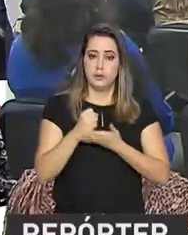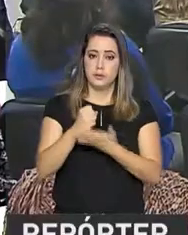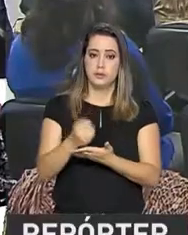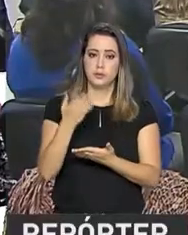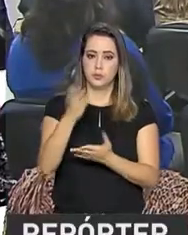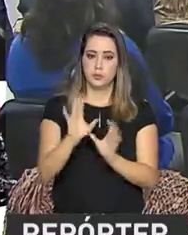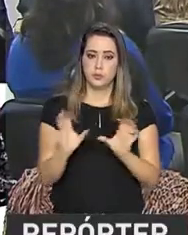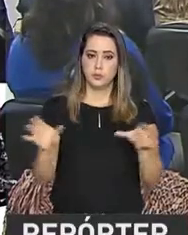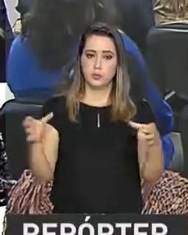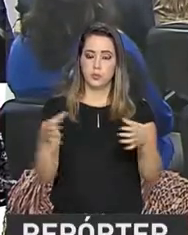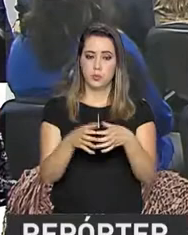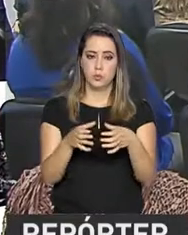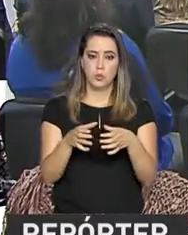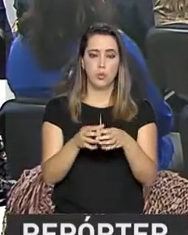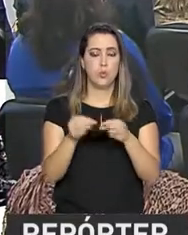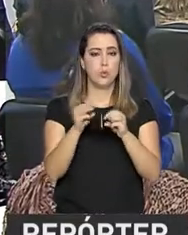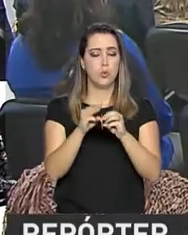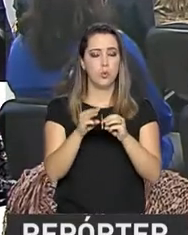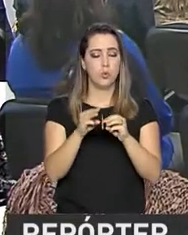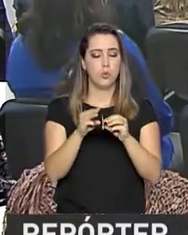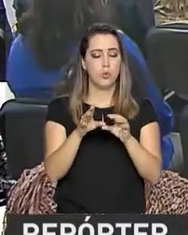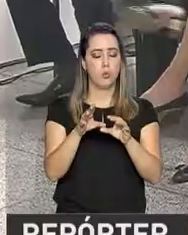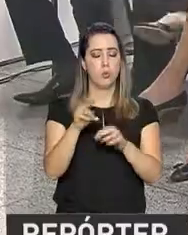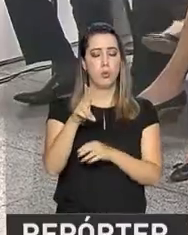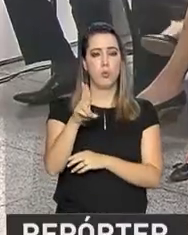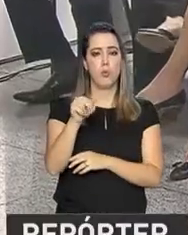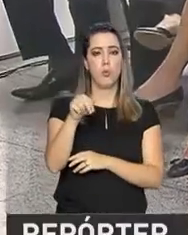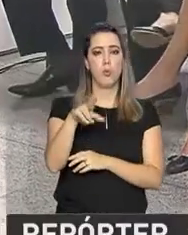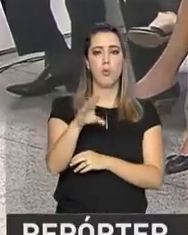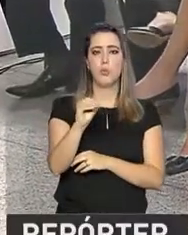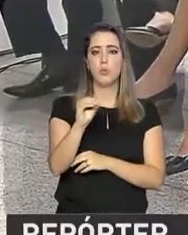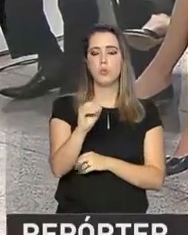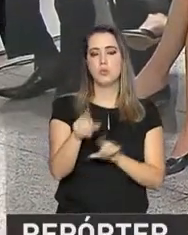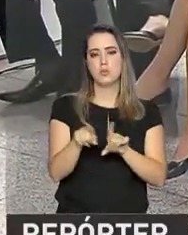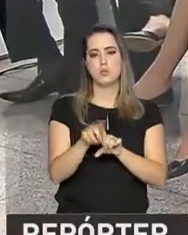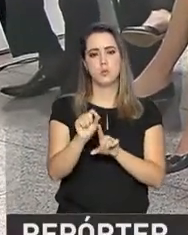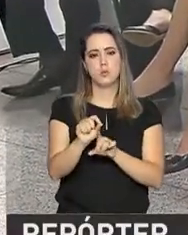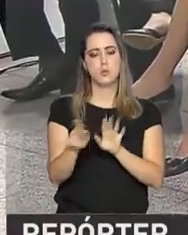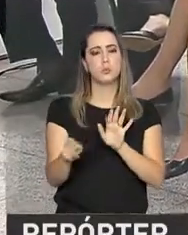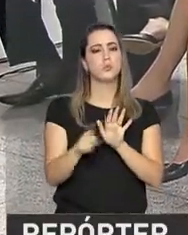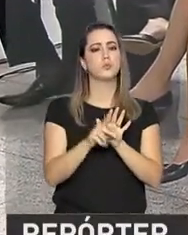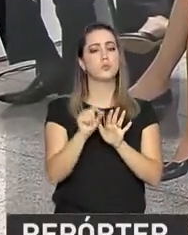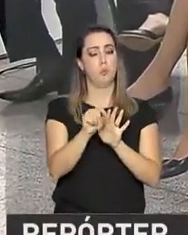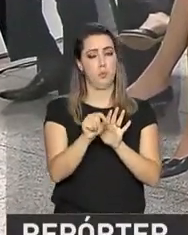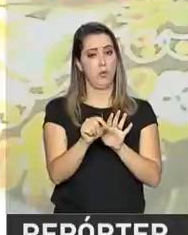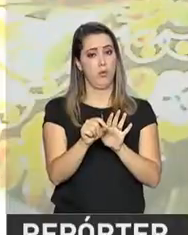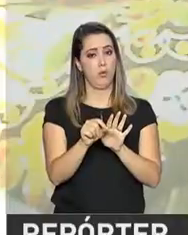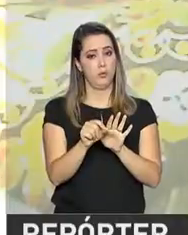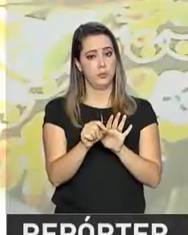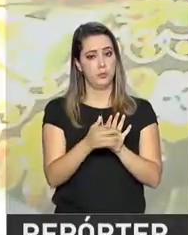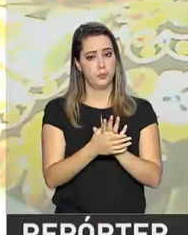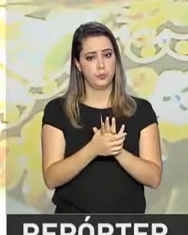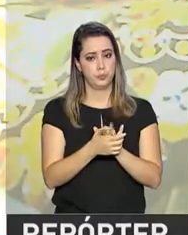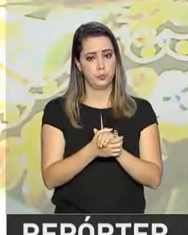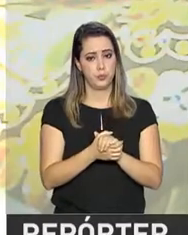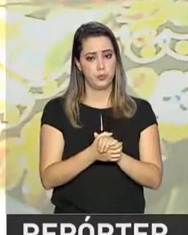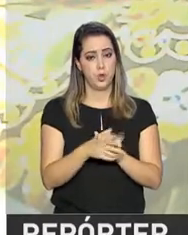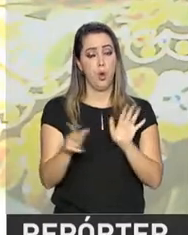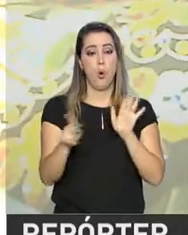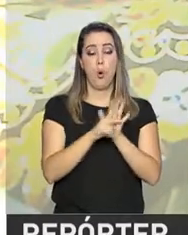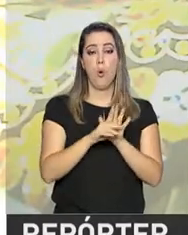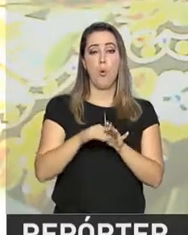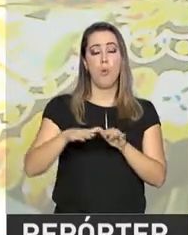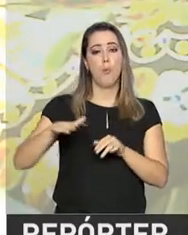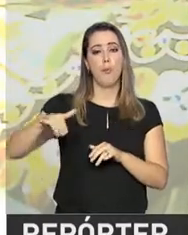a Organização das Nações Unidas para a Educação, a Ciência e a Cultura, Unesco. A questão do próprio boi já